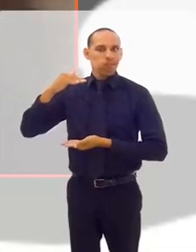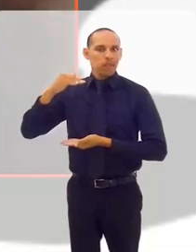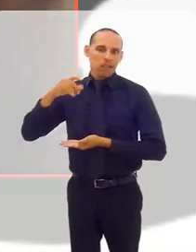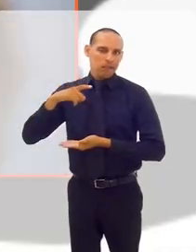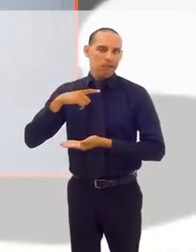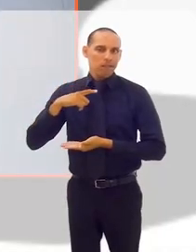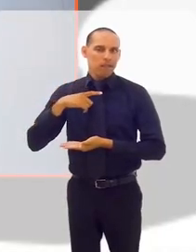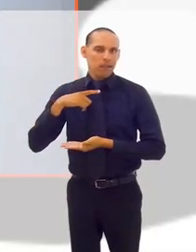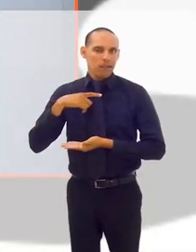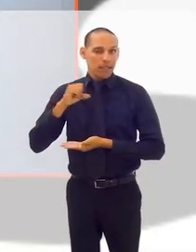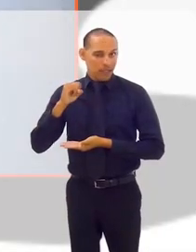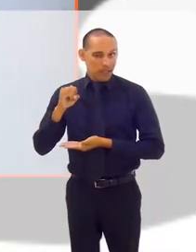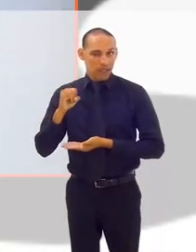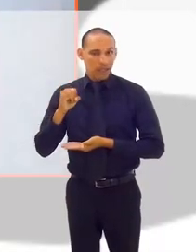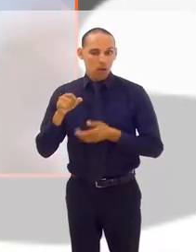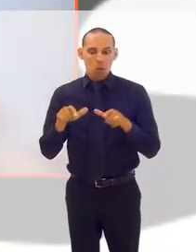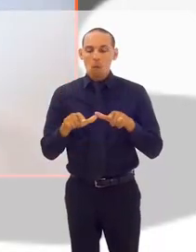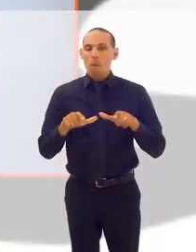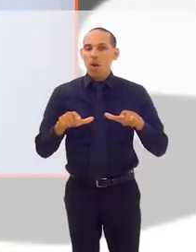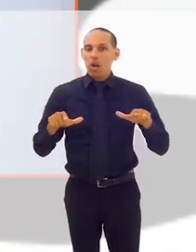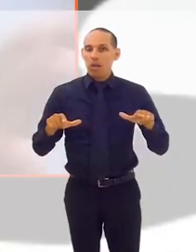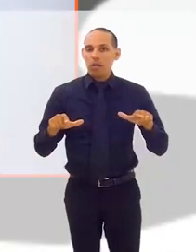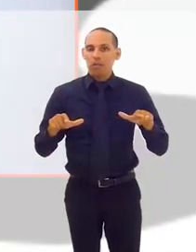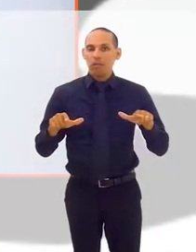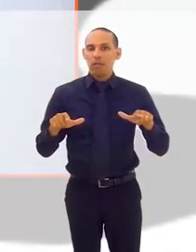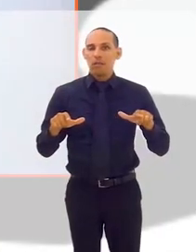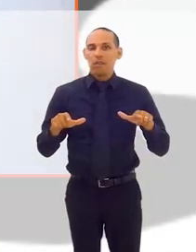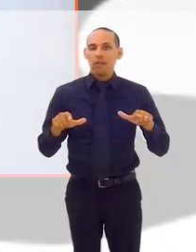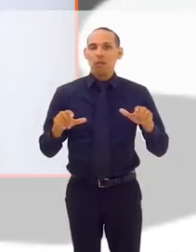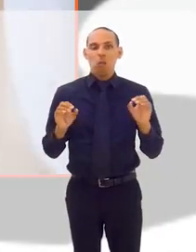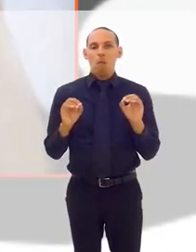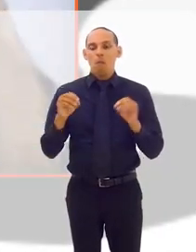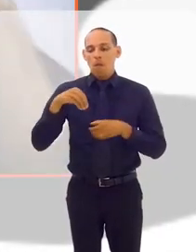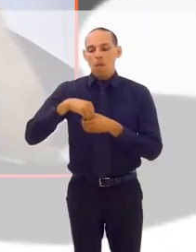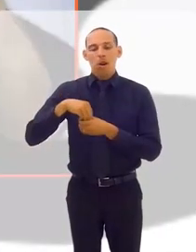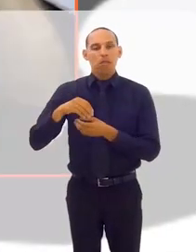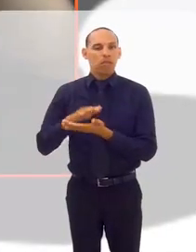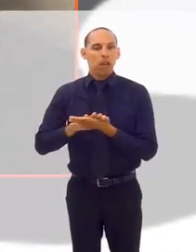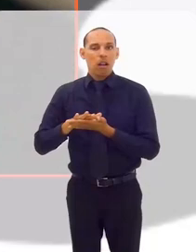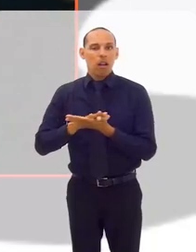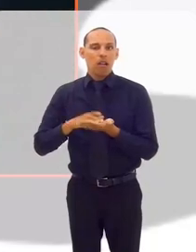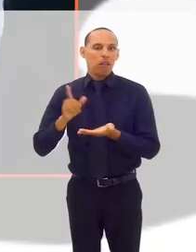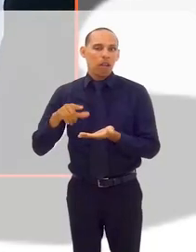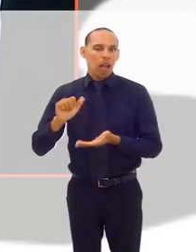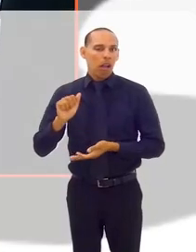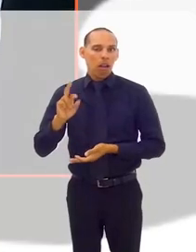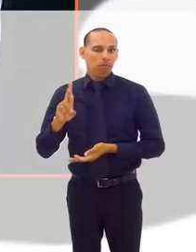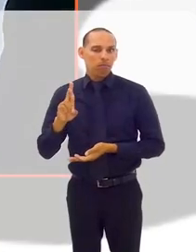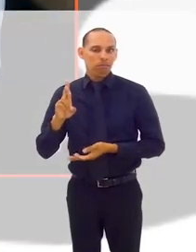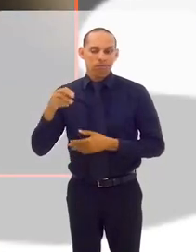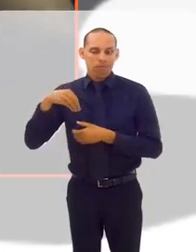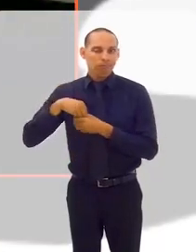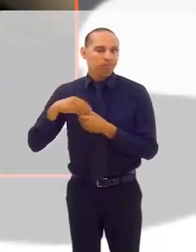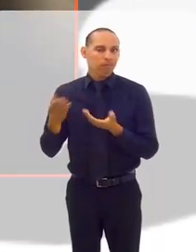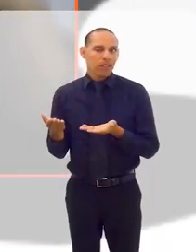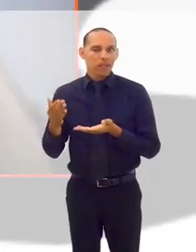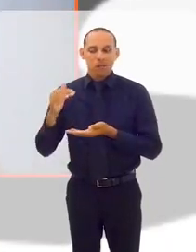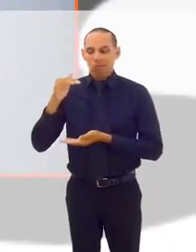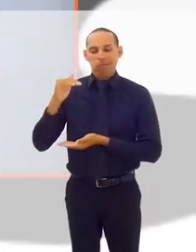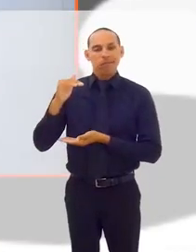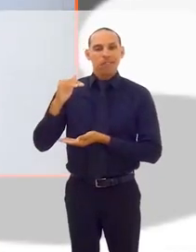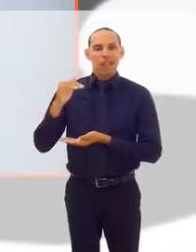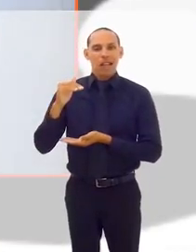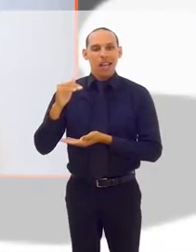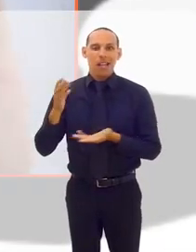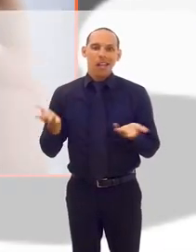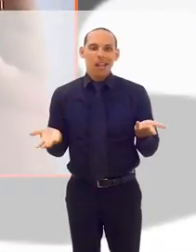dela, enquanto ela está vazia, sendo transportada, ela abrange ali aquele espaço dela, mas o